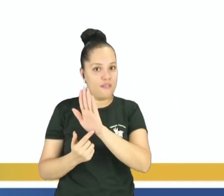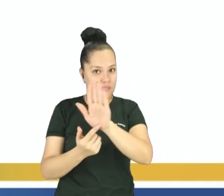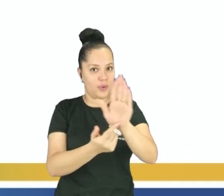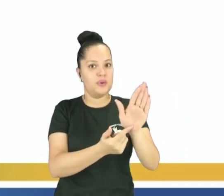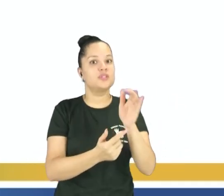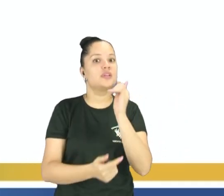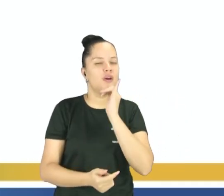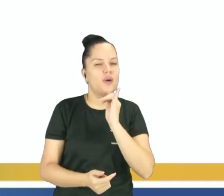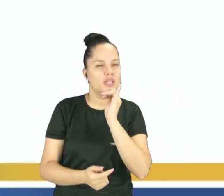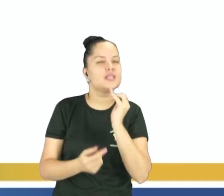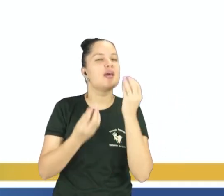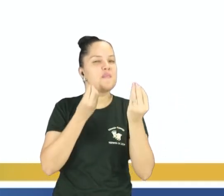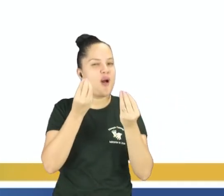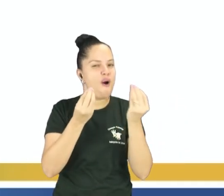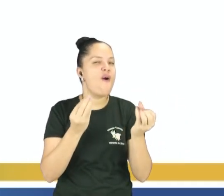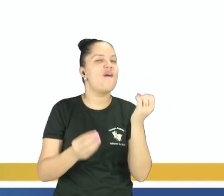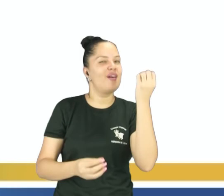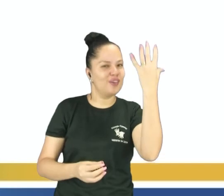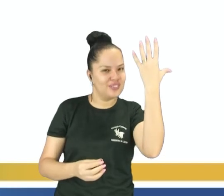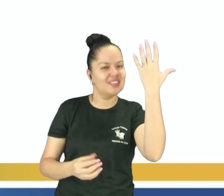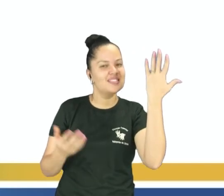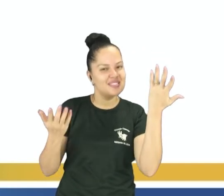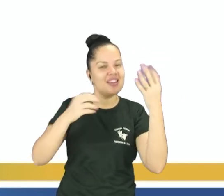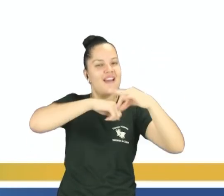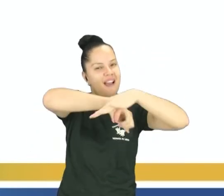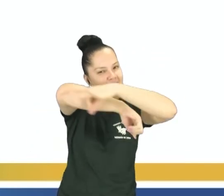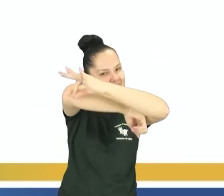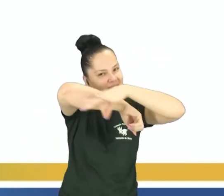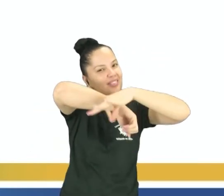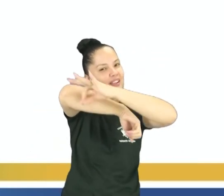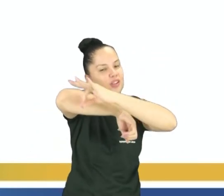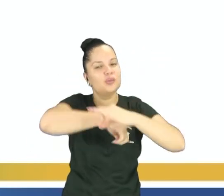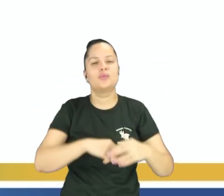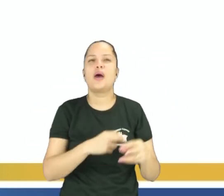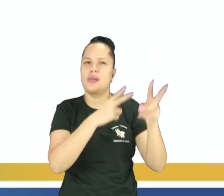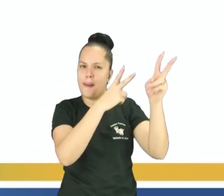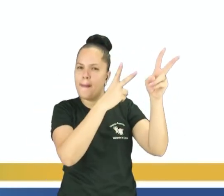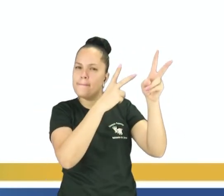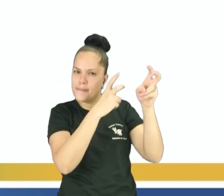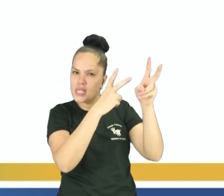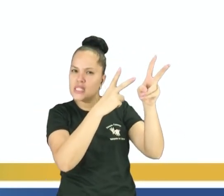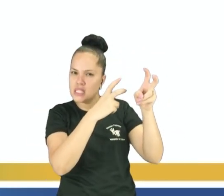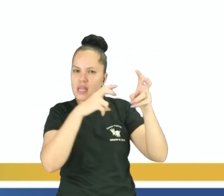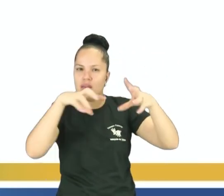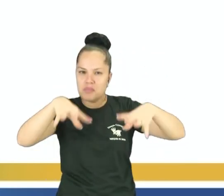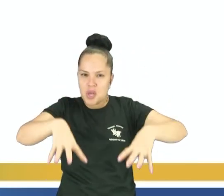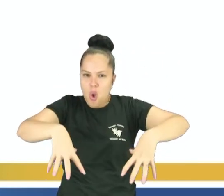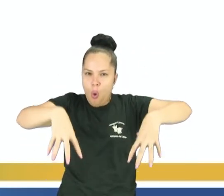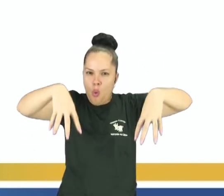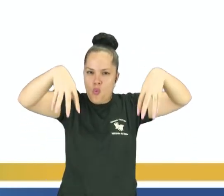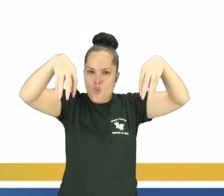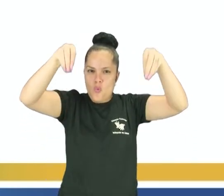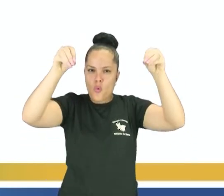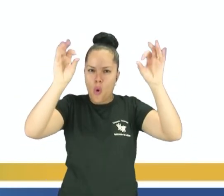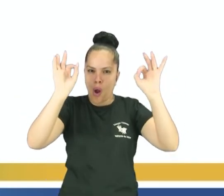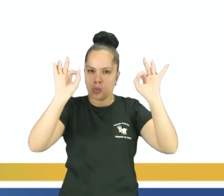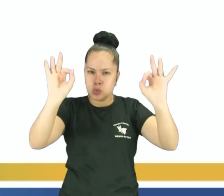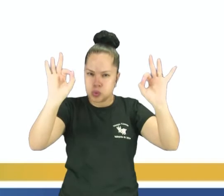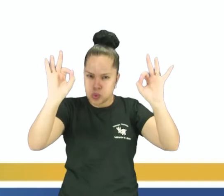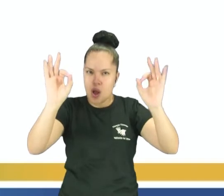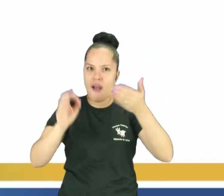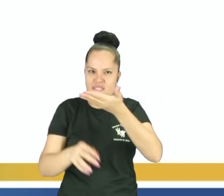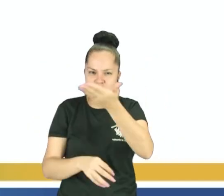funciona a simetria na arquitetura, gente. Então observem essa mesquita aí. Você consegue observar algum tipo